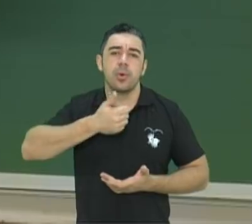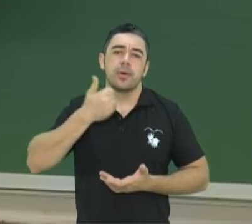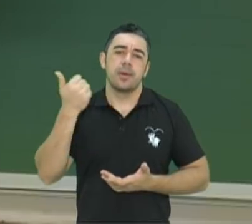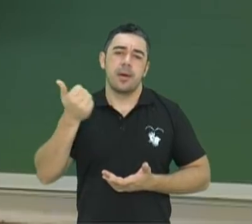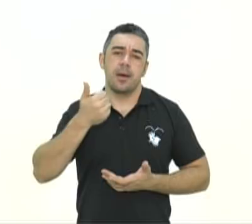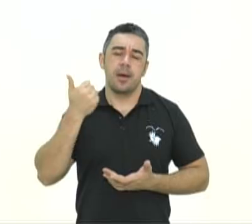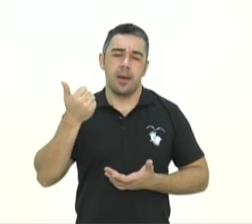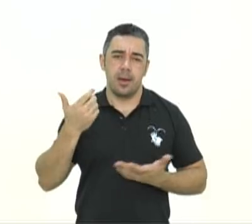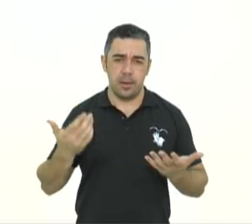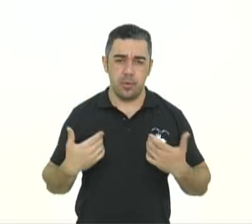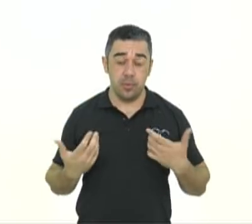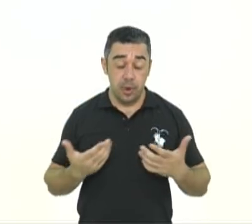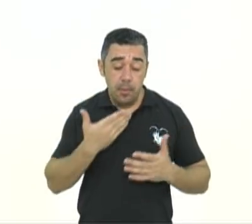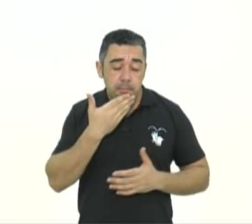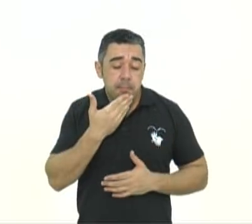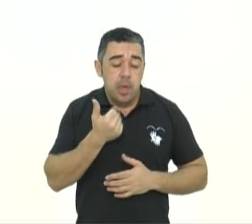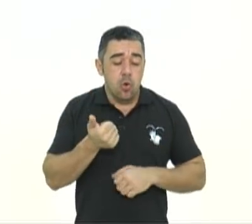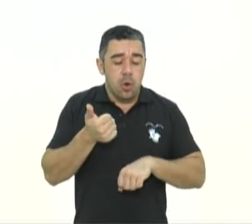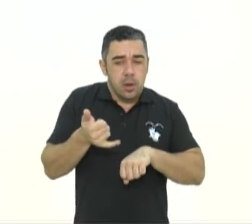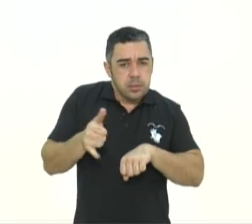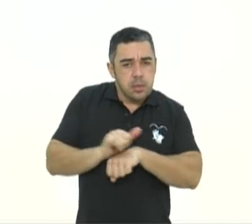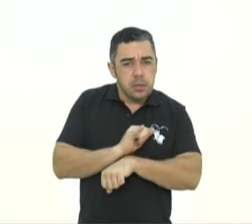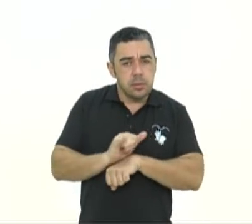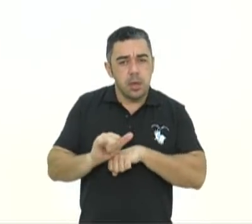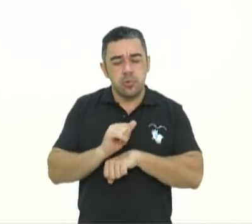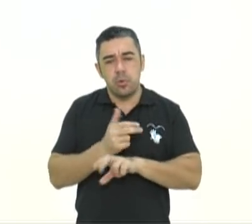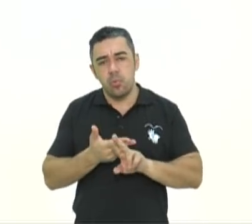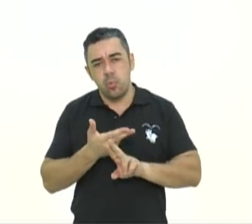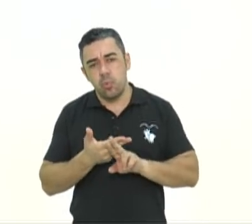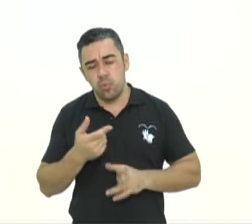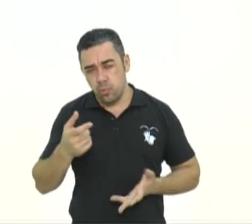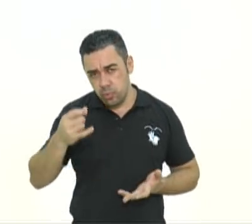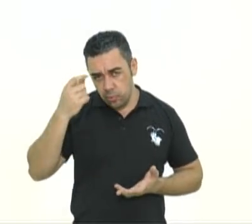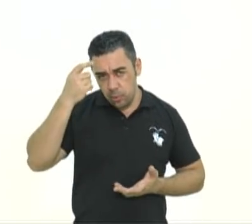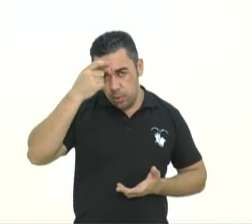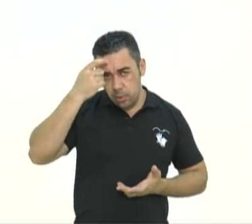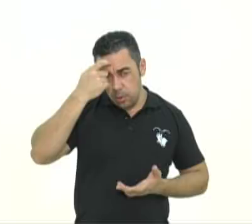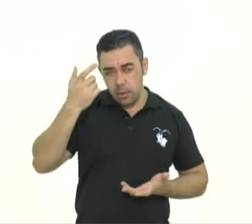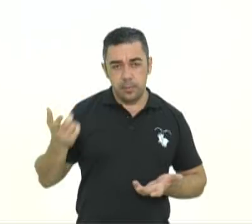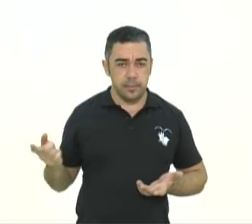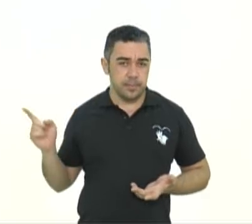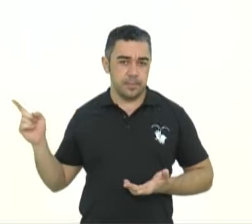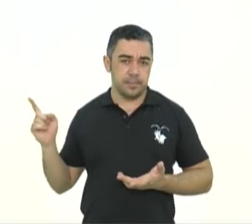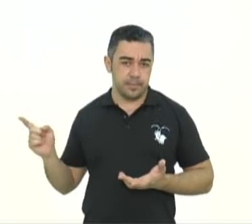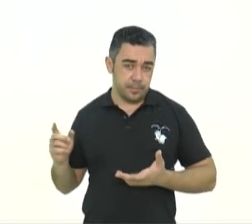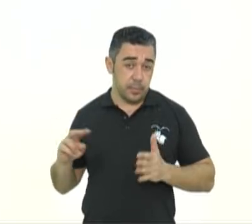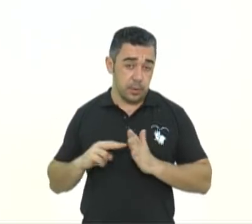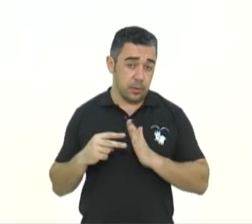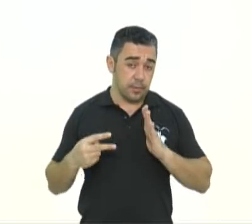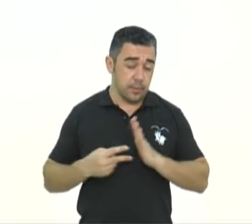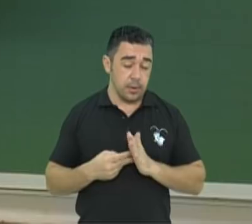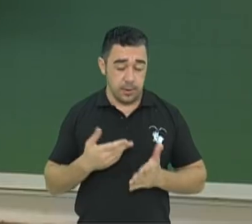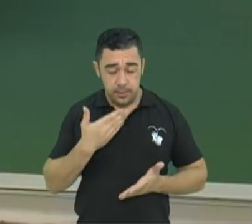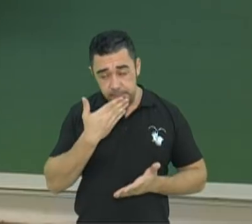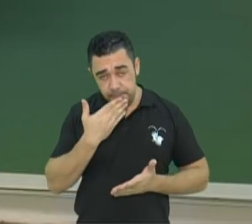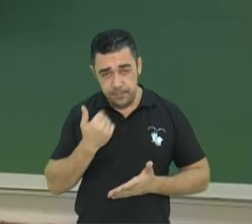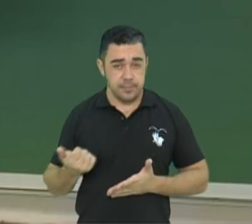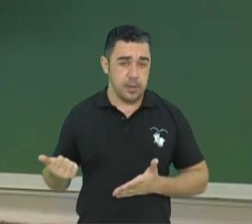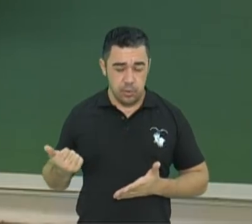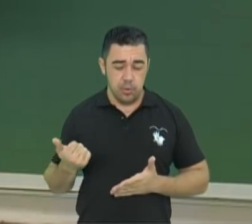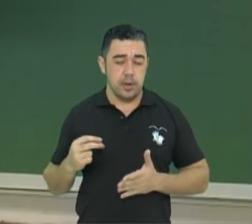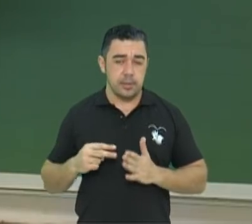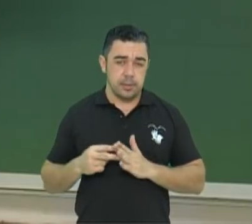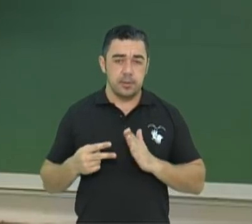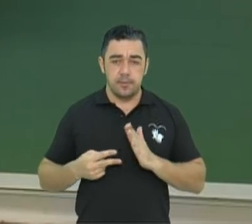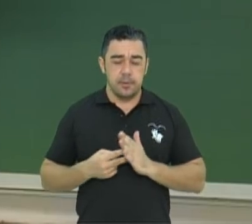Melhorar, ó, melhorar as estratégias de uso racional. Então, otimizar aqui nesse caso, ele foi utilizado com o sentido de melhorar, tornar